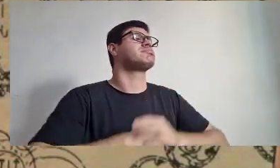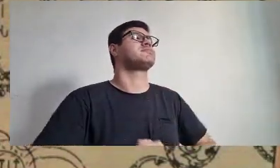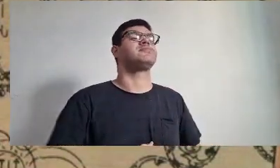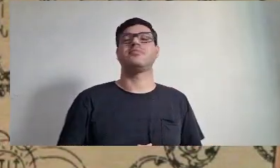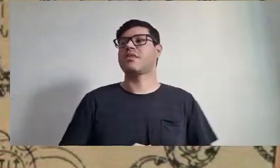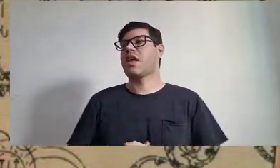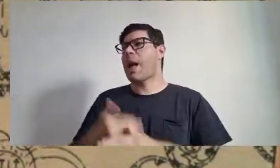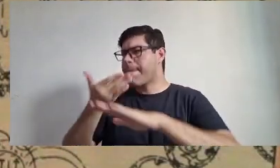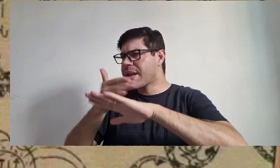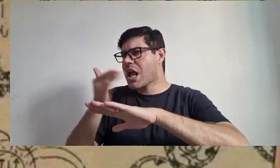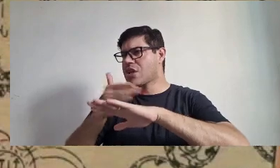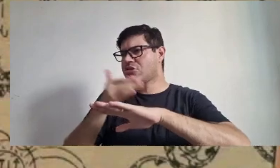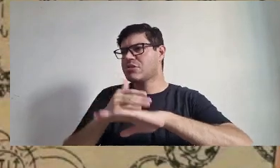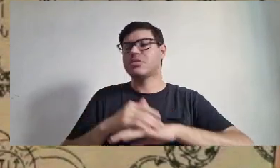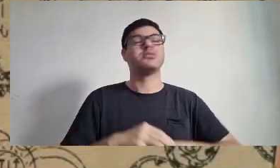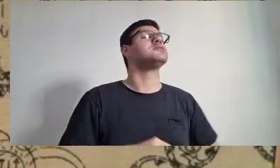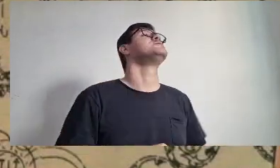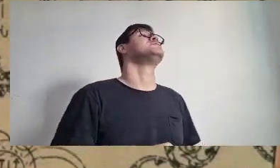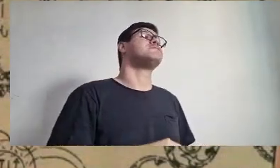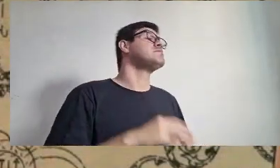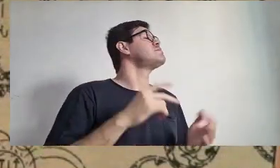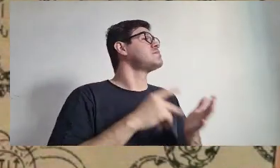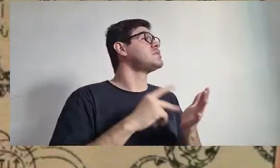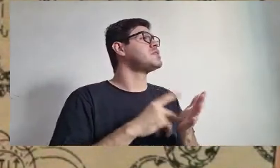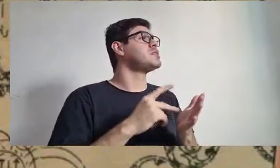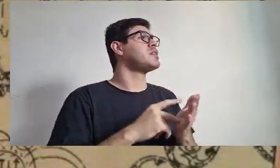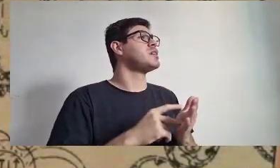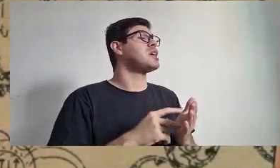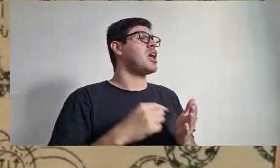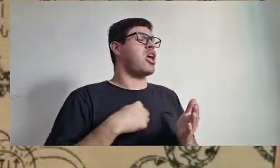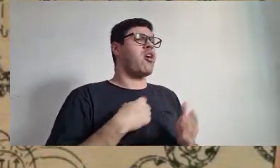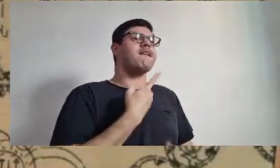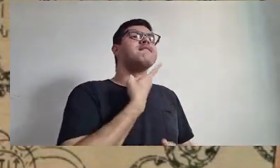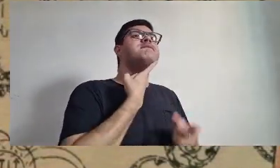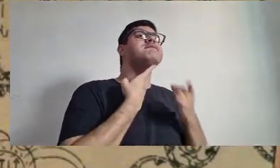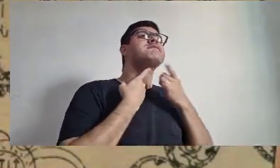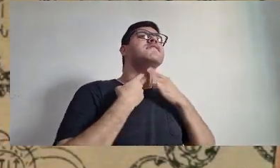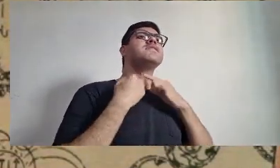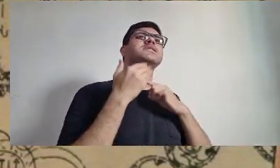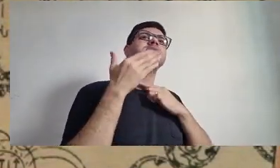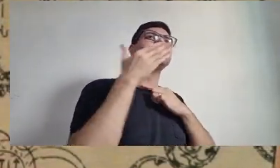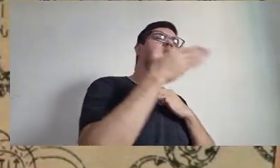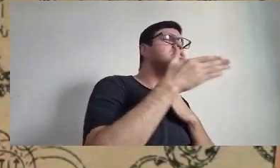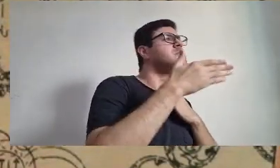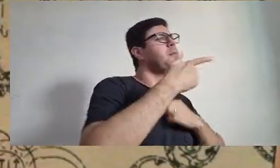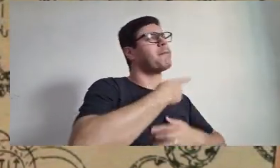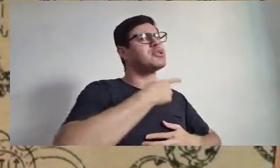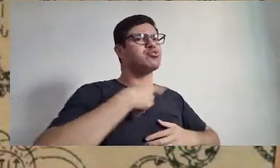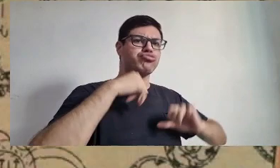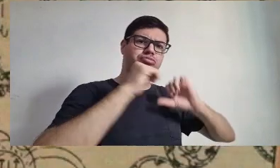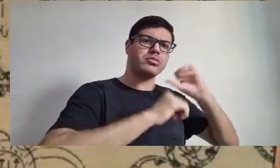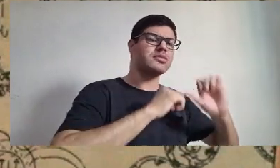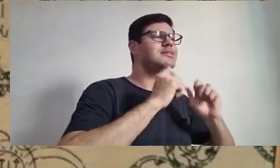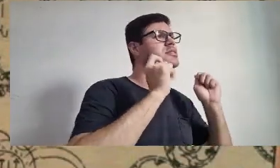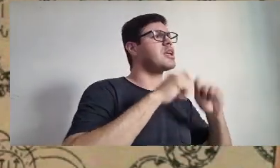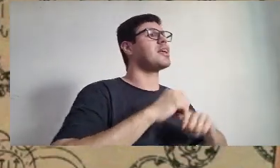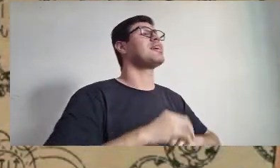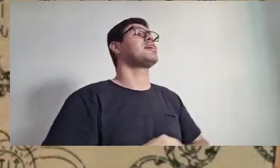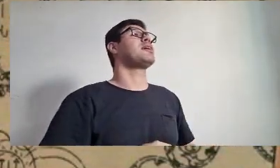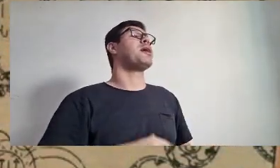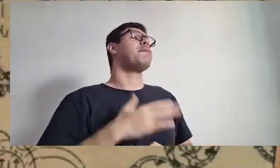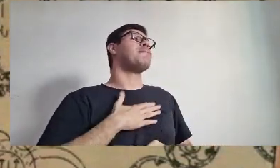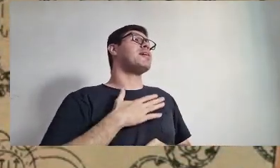tivesse vocação, vontade, ele sairia. Então, eu tinha apenas 3º ano de